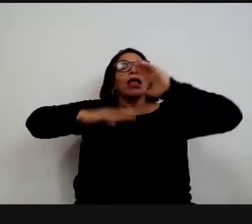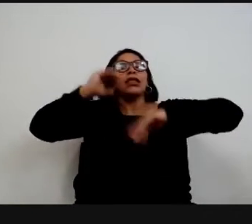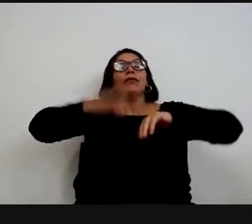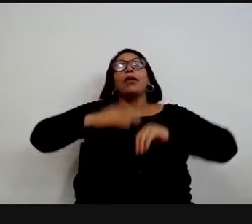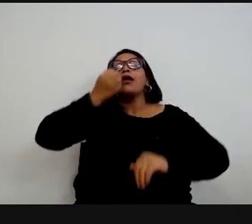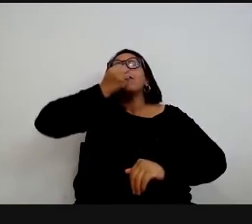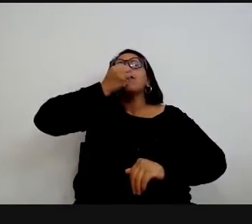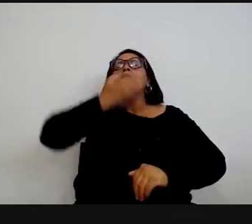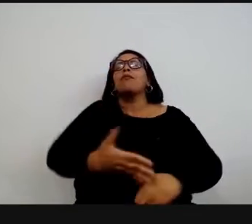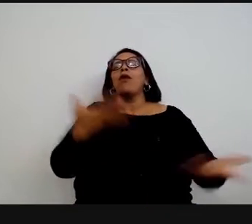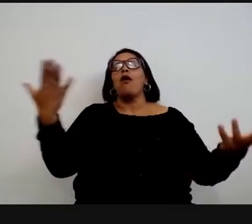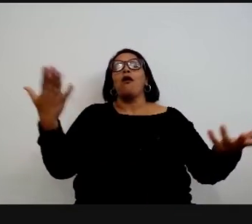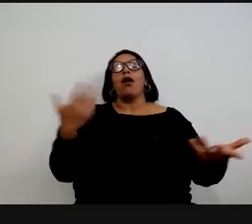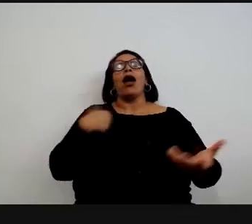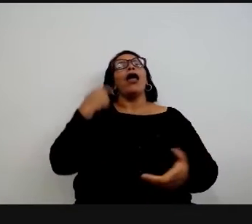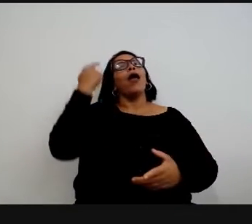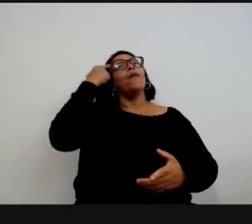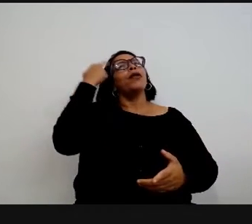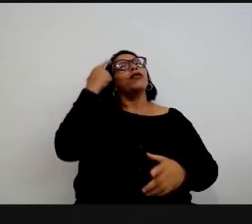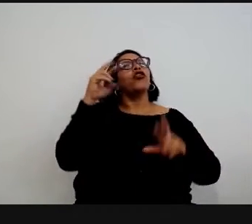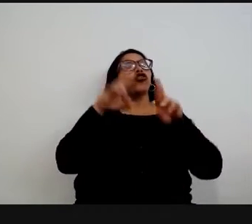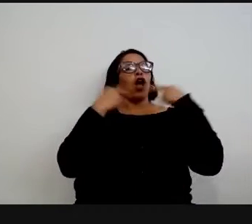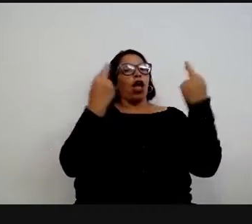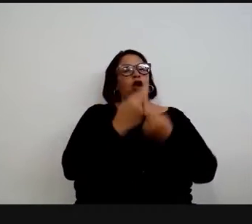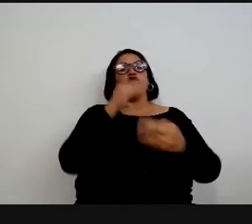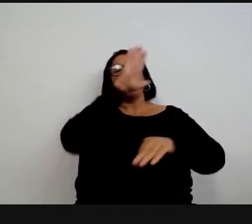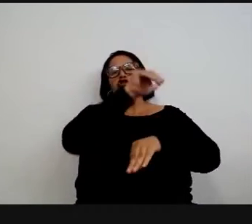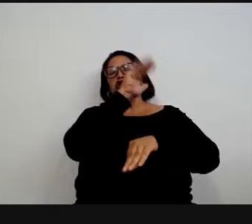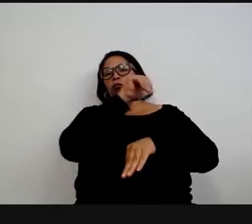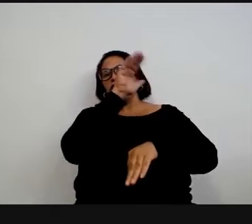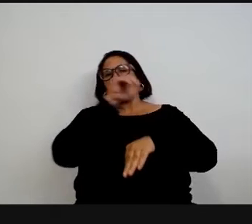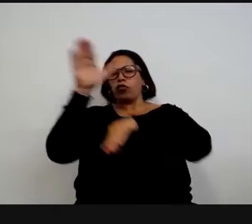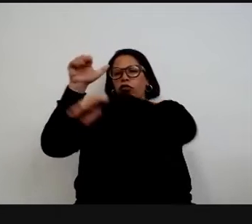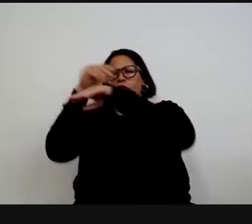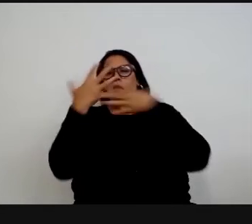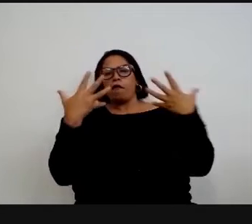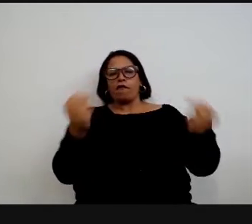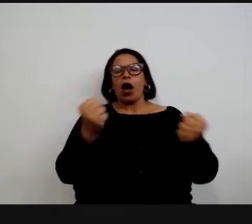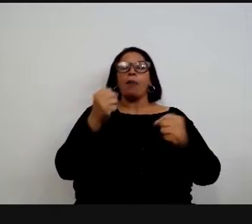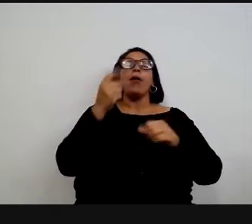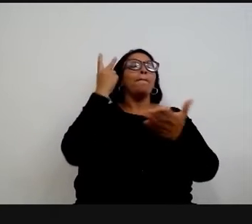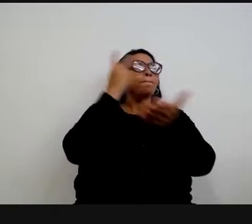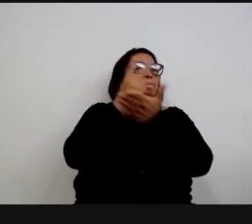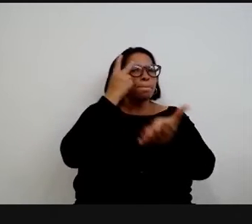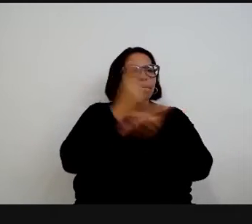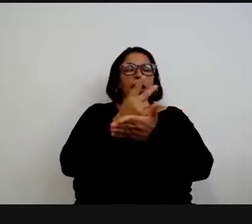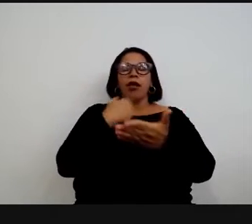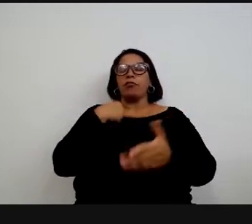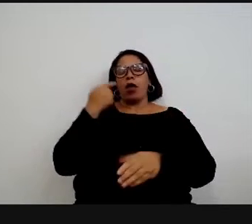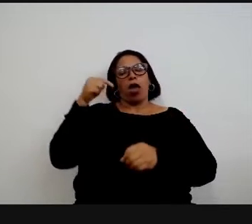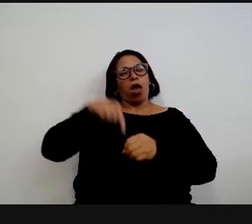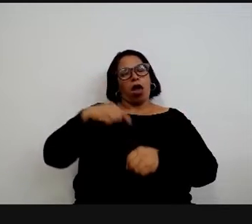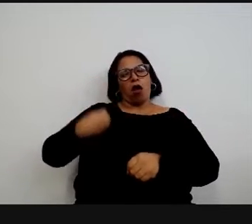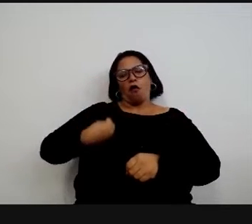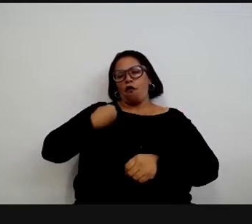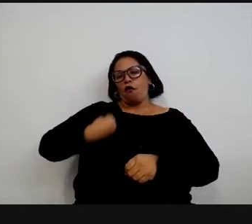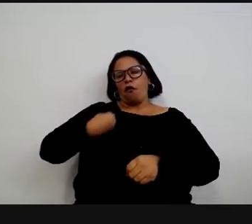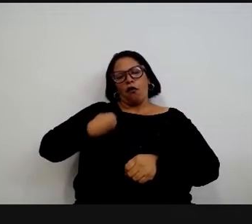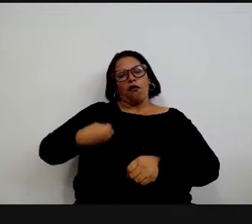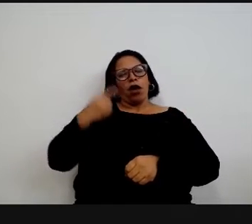práticas. Então, já vim imediatamente, já fiz uma reunião com o pessoal da pós-graduação. Mesmo que eu não estiver aqui, né,